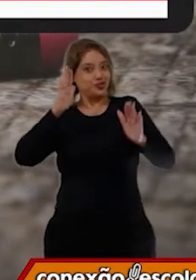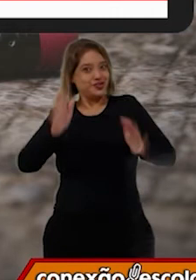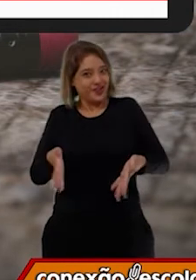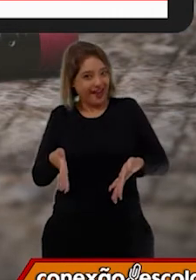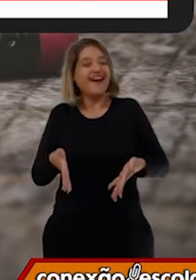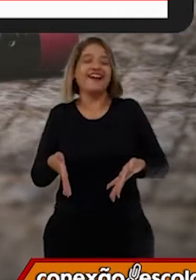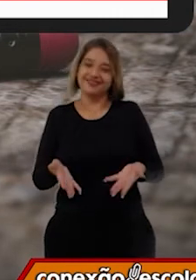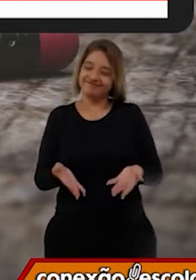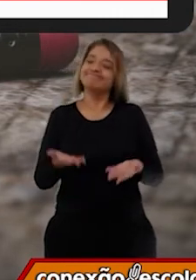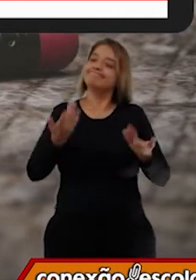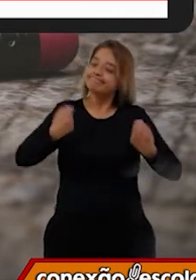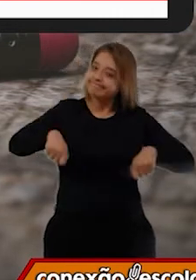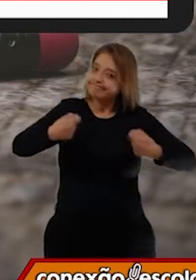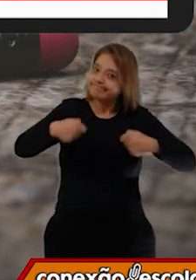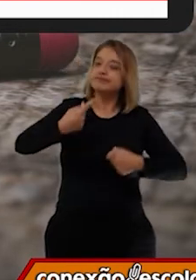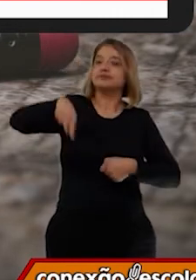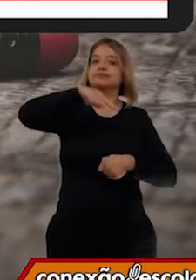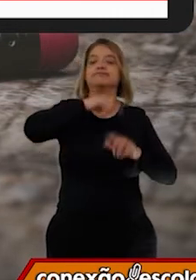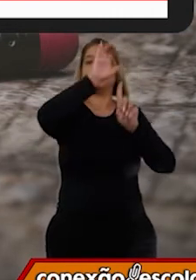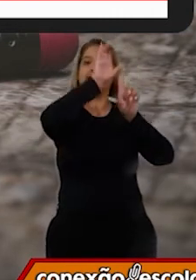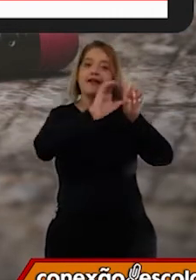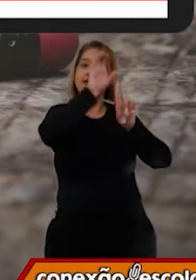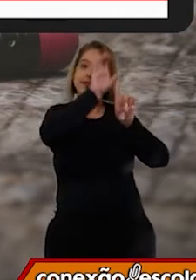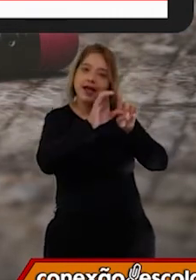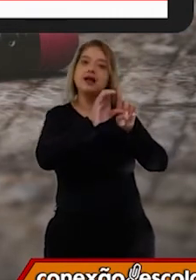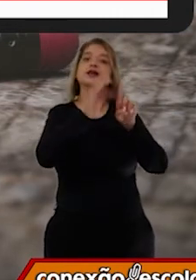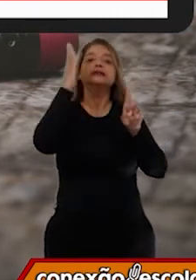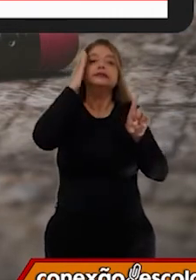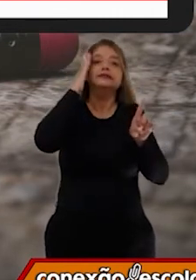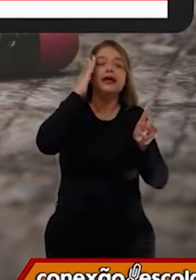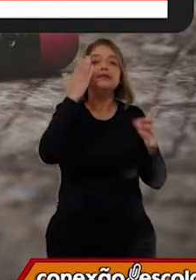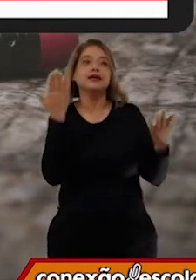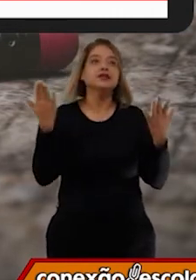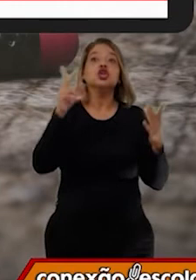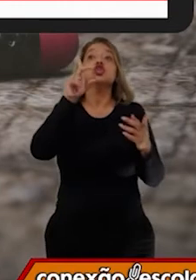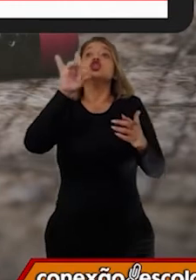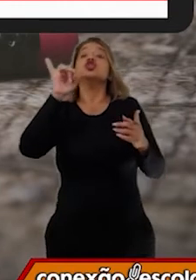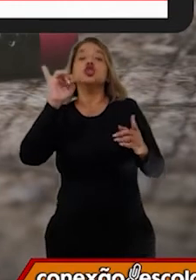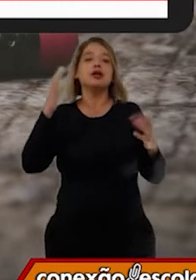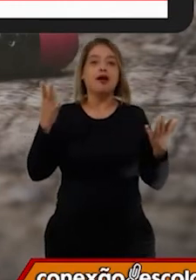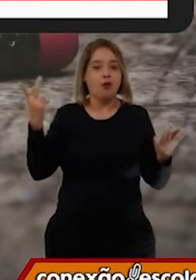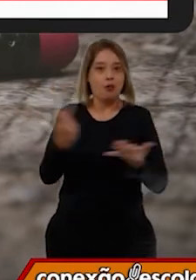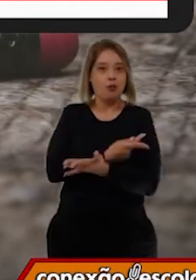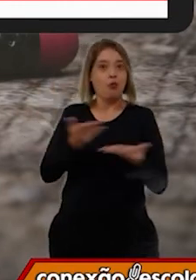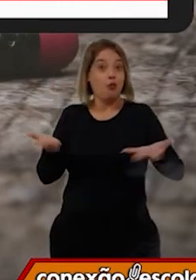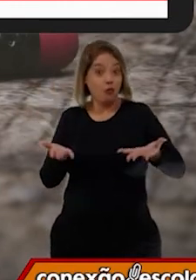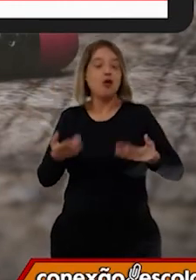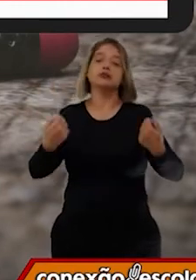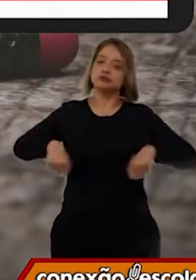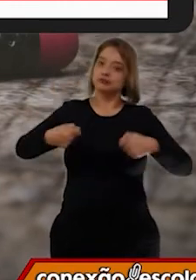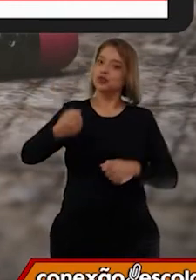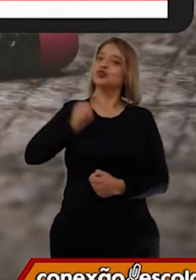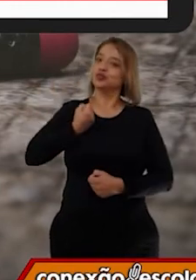Então, a gente precisa de um calendário para se situar no tempo. E aí, a gente precisa de números.